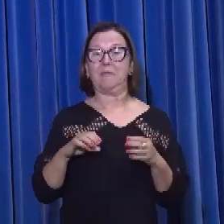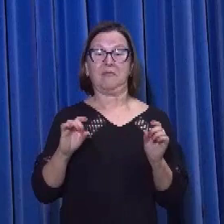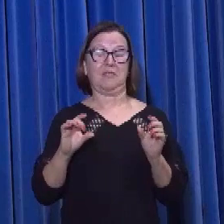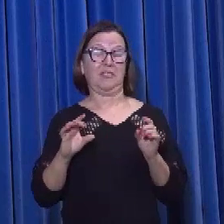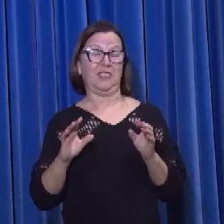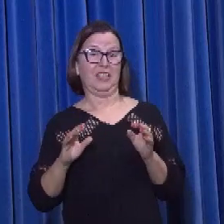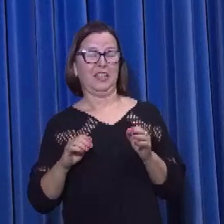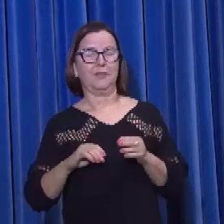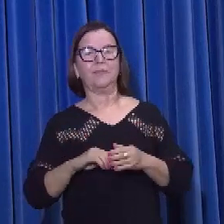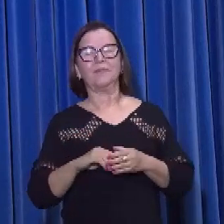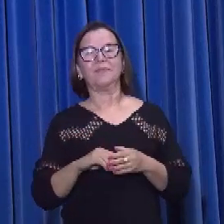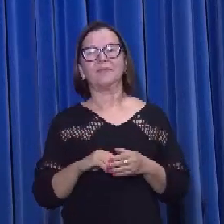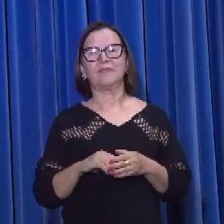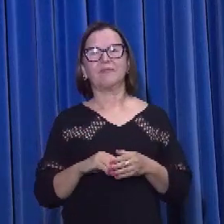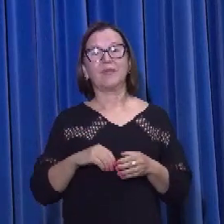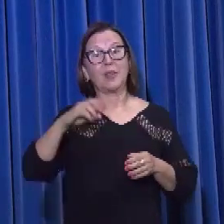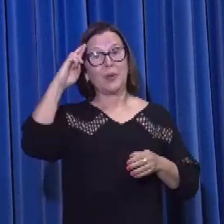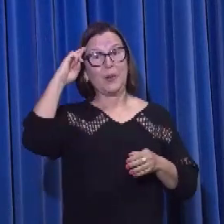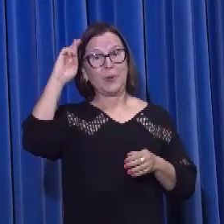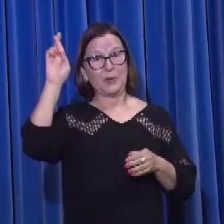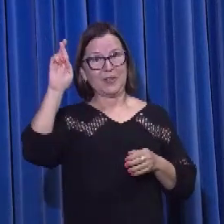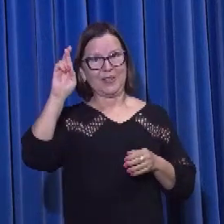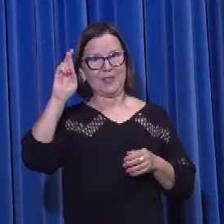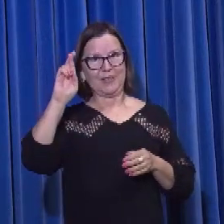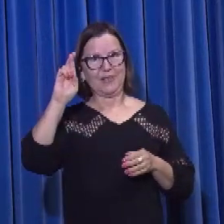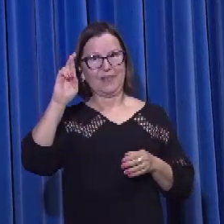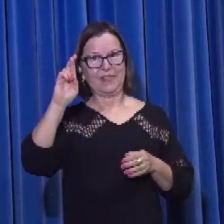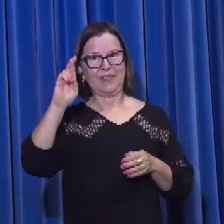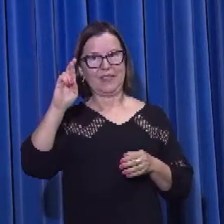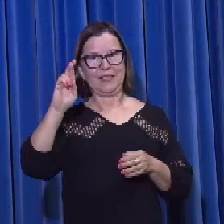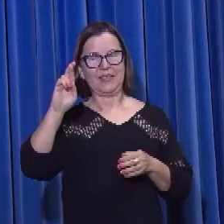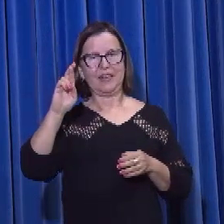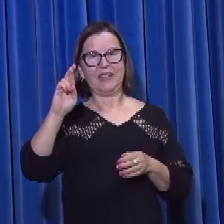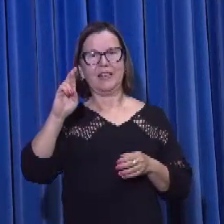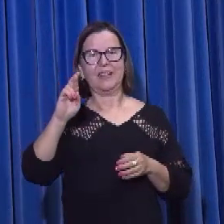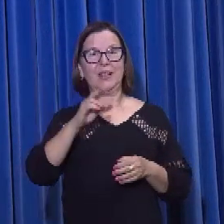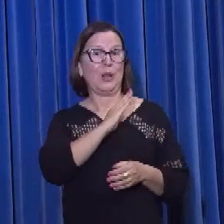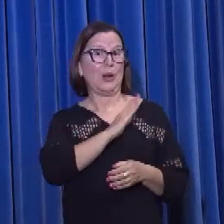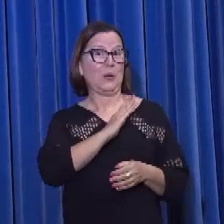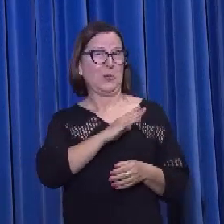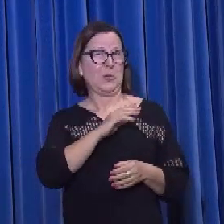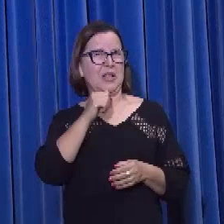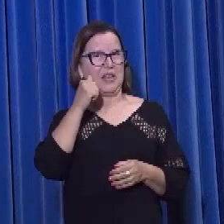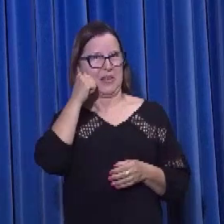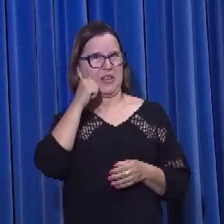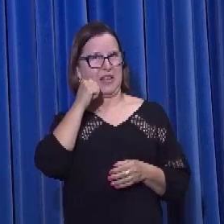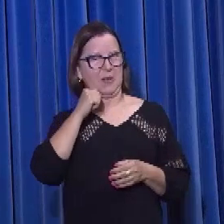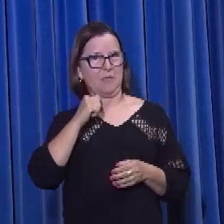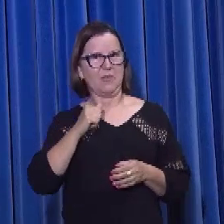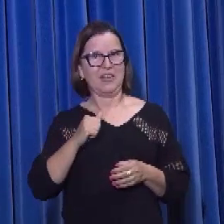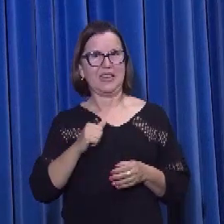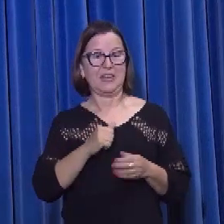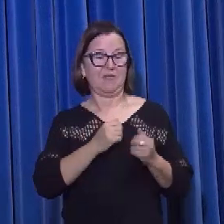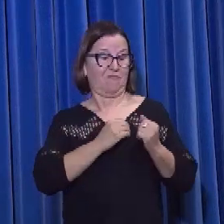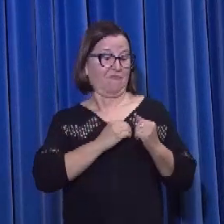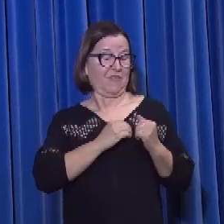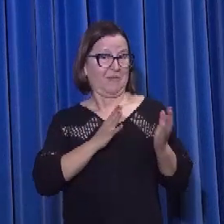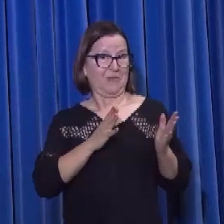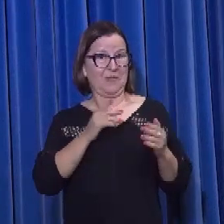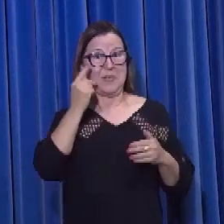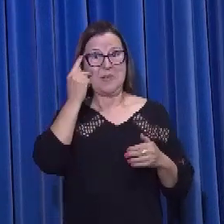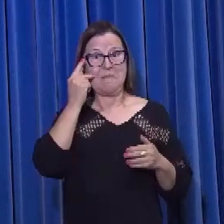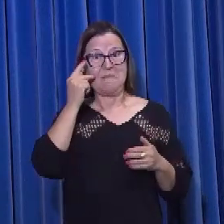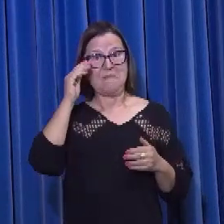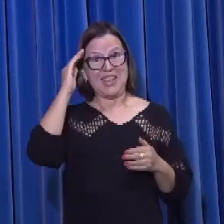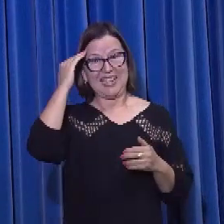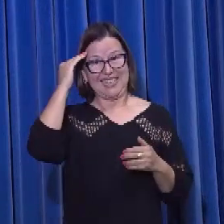O Senhor abriu o seu coração para entender a mensagem pregada pelo apóstolo Paulo. Se o Senhor